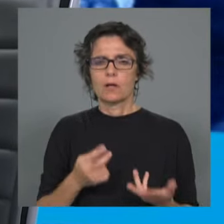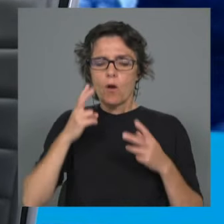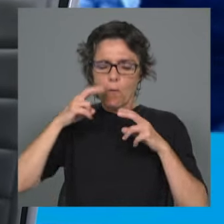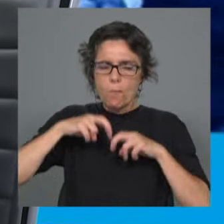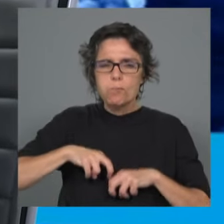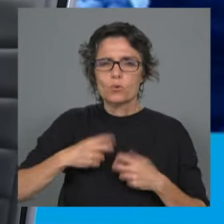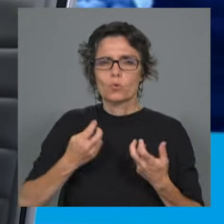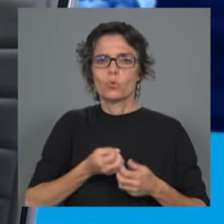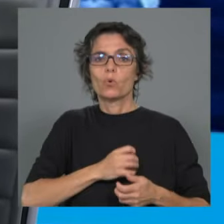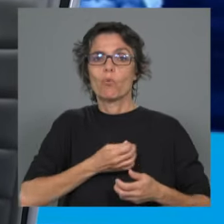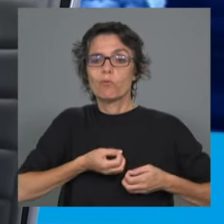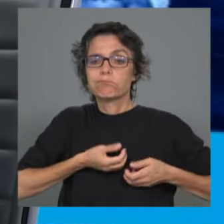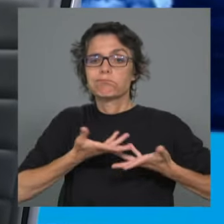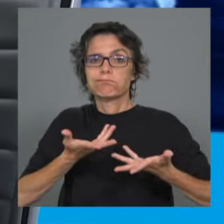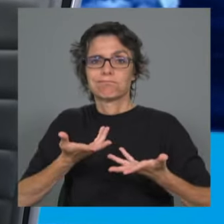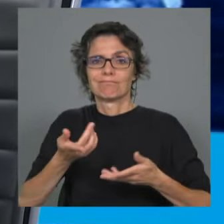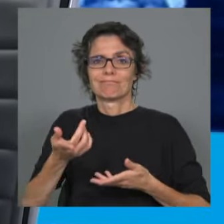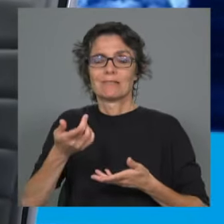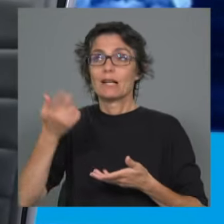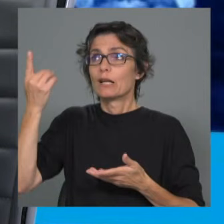amor, que é aquilo que Deus nos pede,